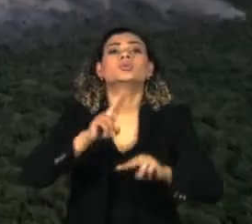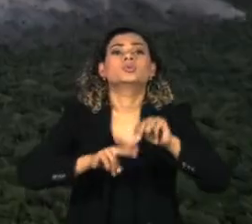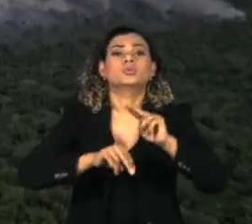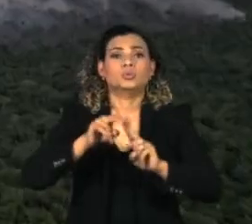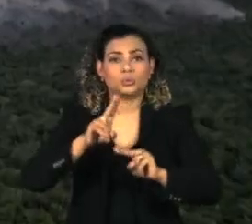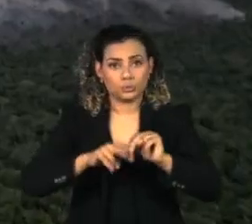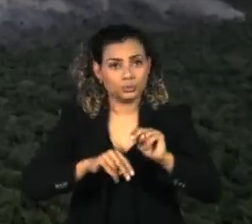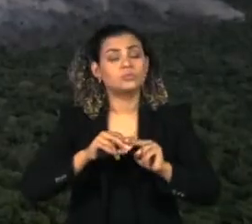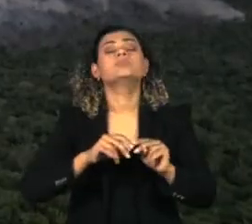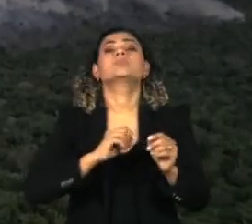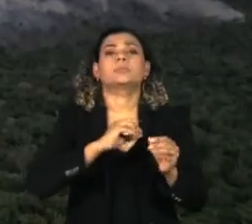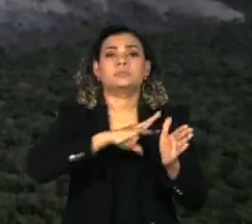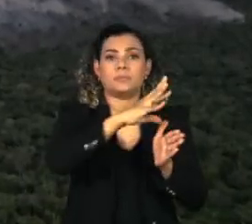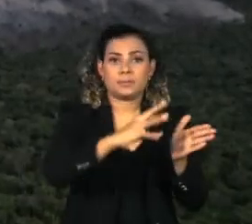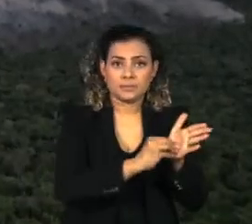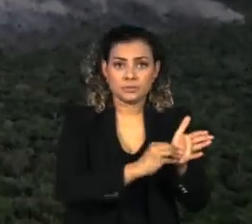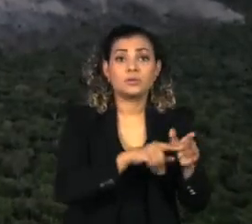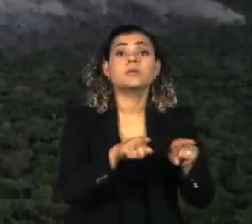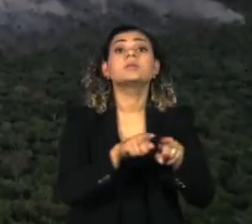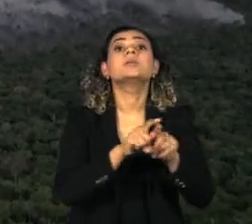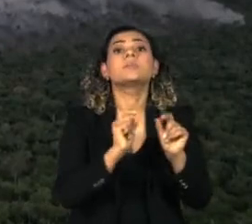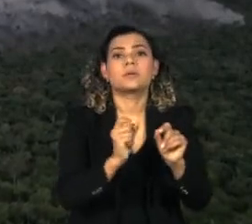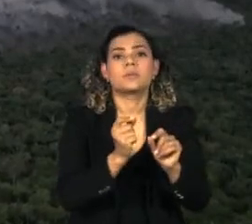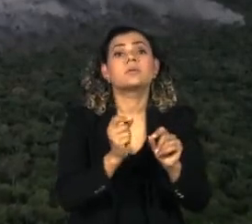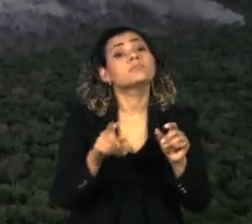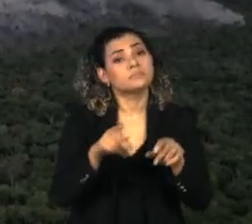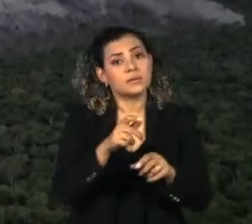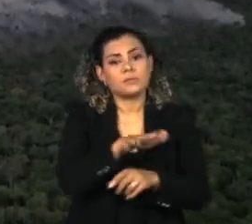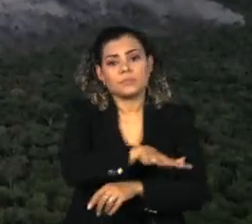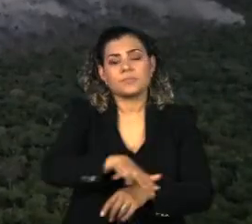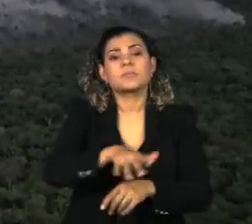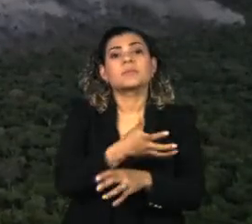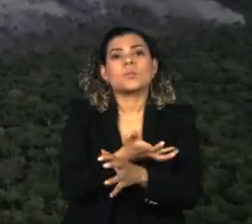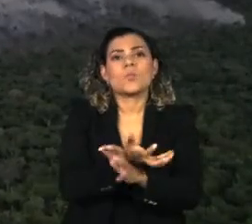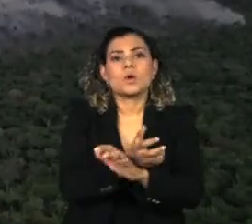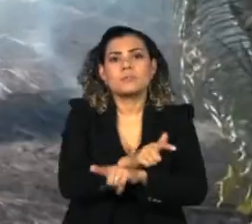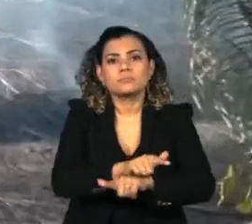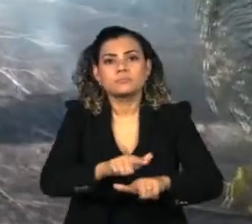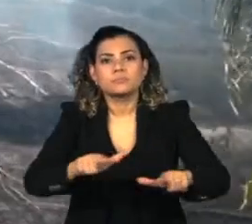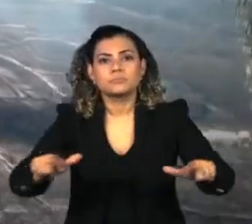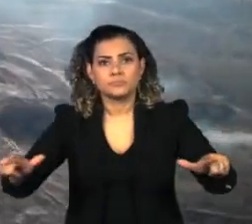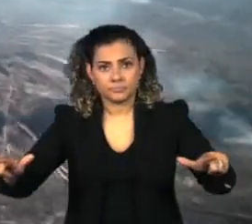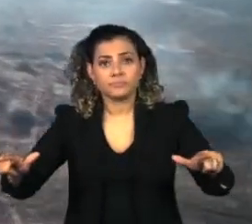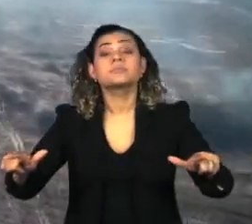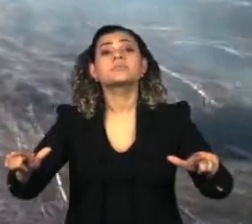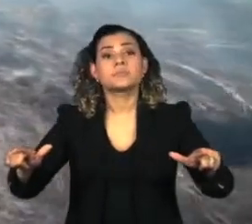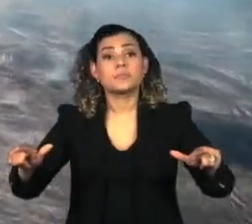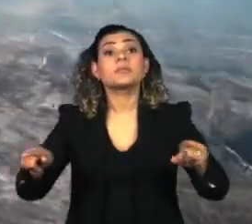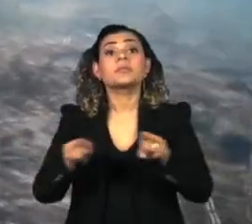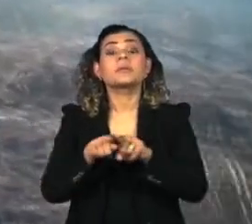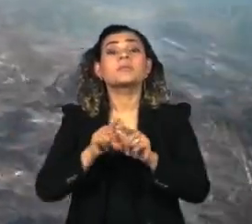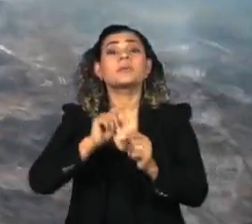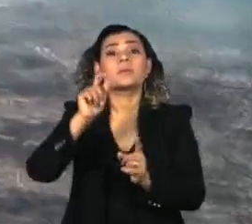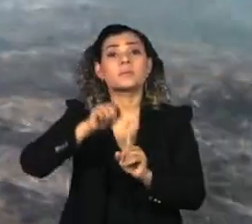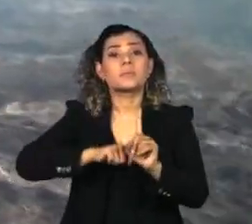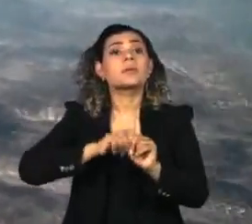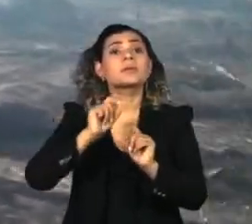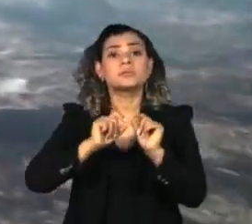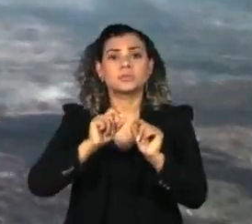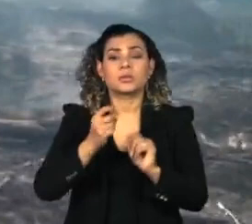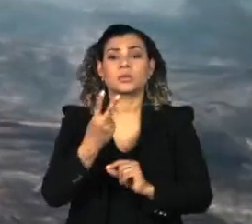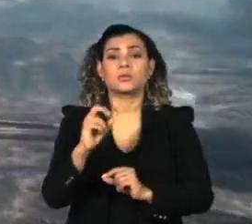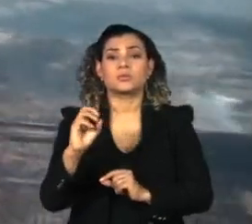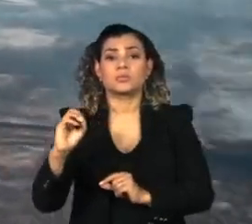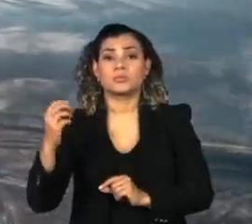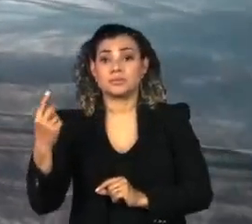Cerrado. A Amazônia teve 2.562 focos de calor, o maior número para o mês desde 2007.